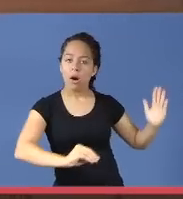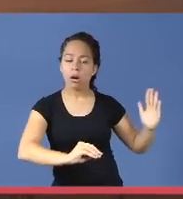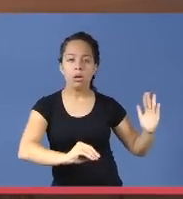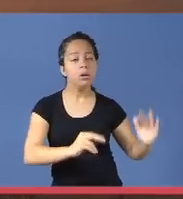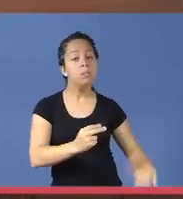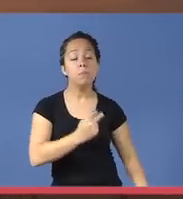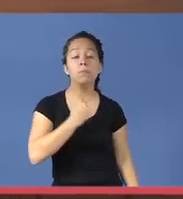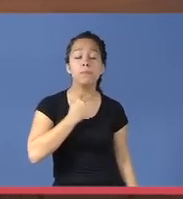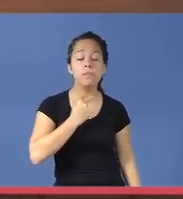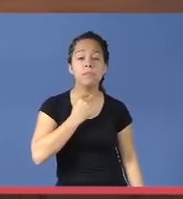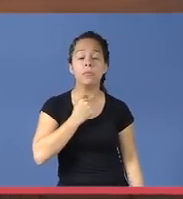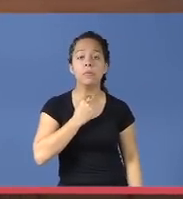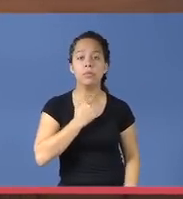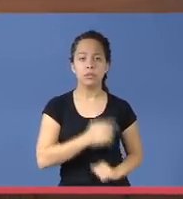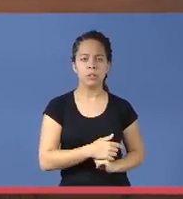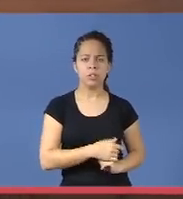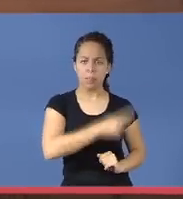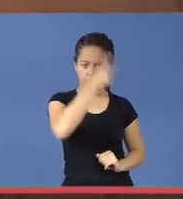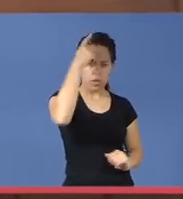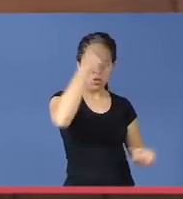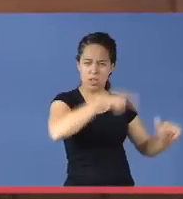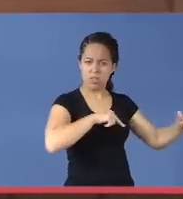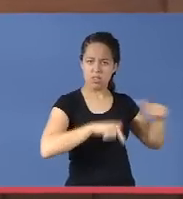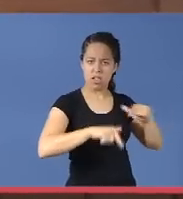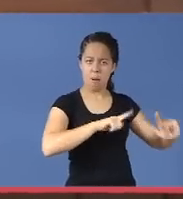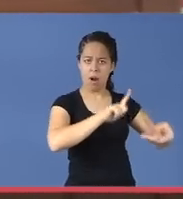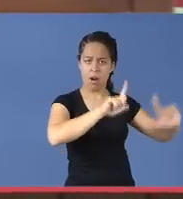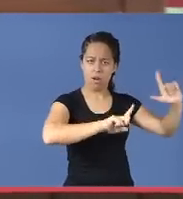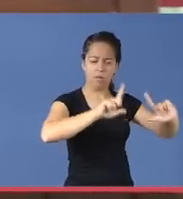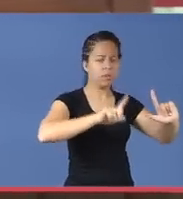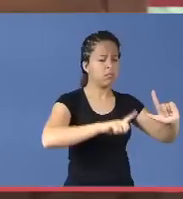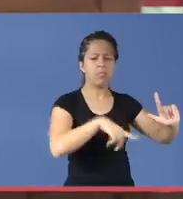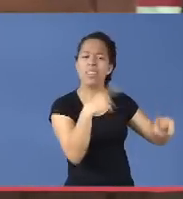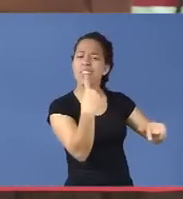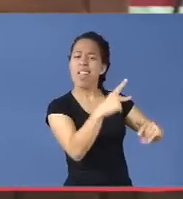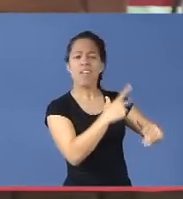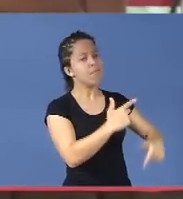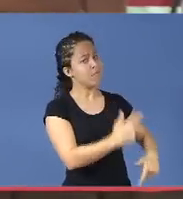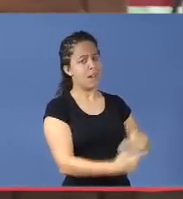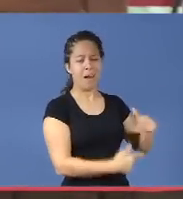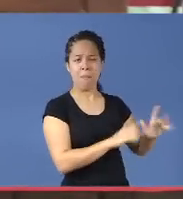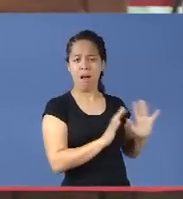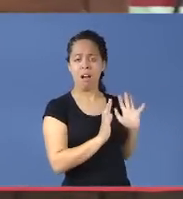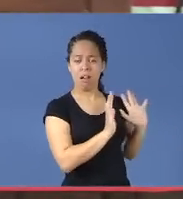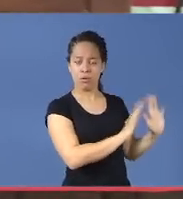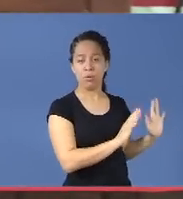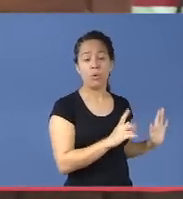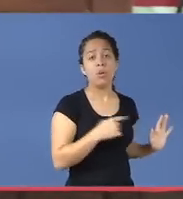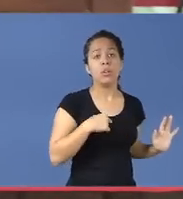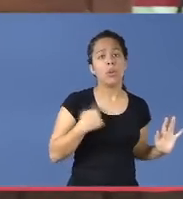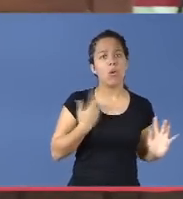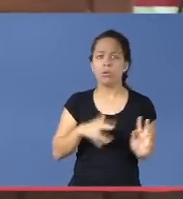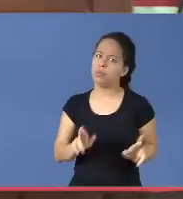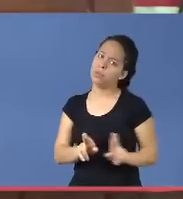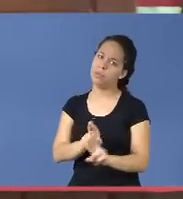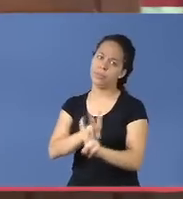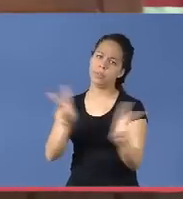fazendo isso, estão no papel deles. Os movimentos que estão aí estão no papel deles, nós não, nós temos a